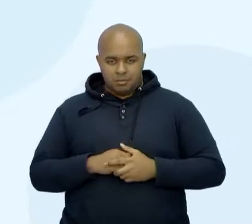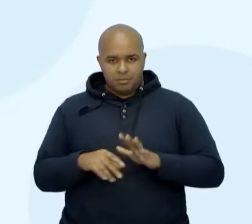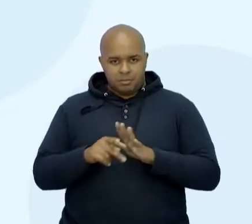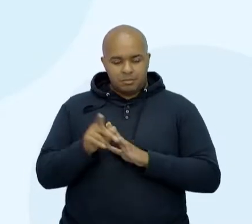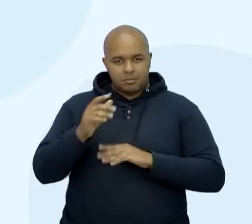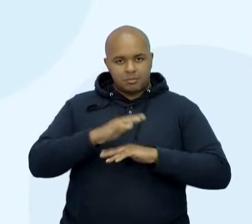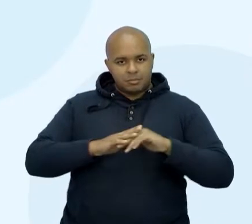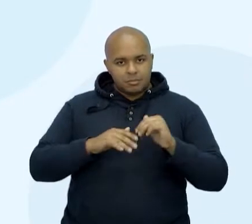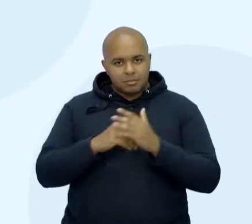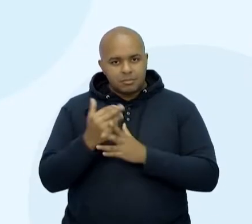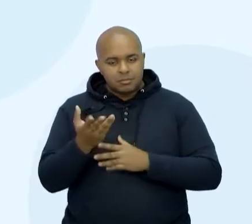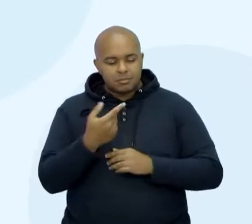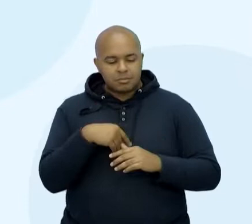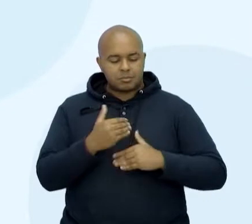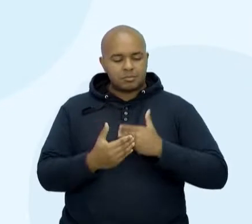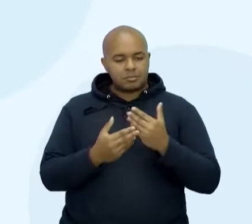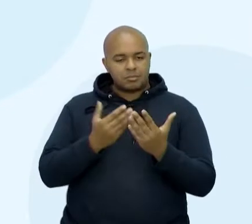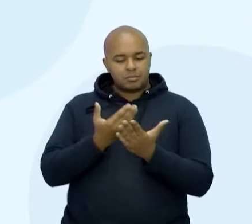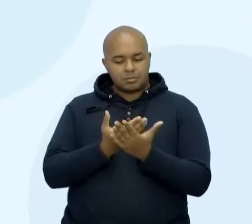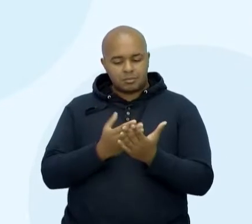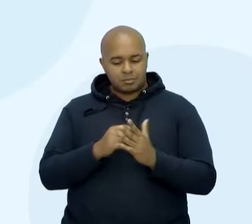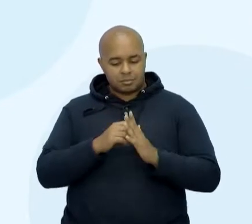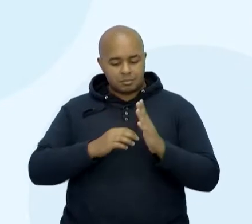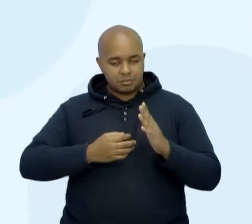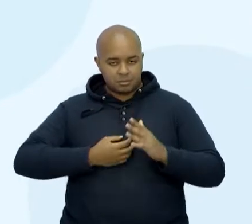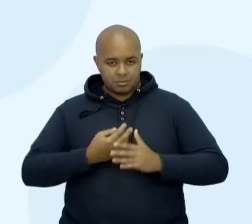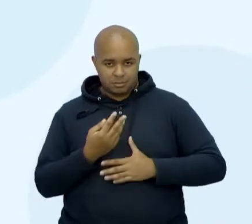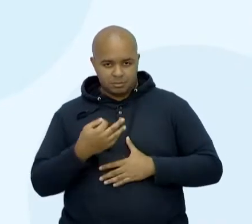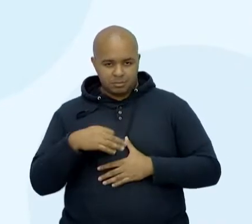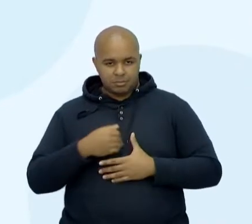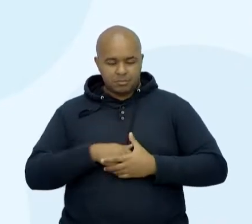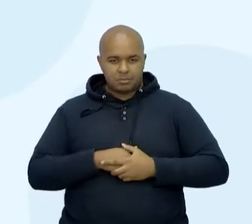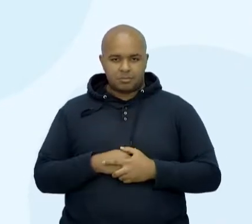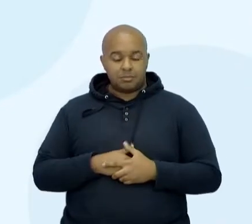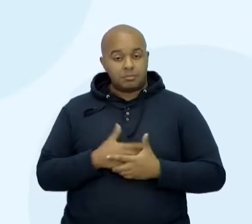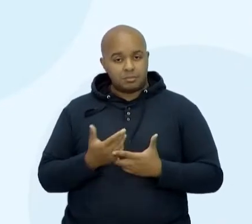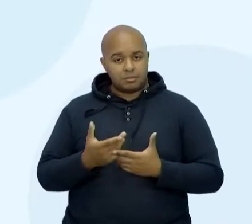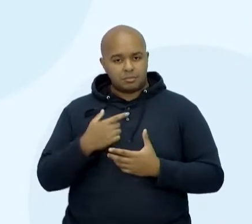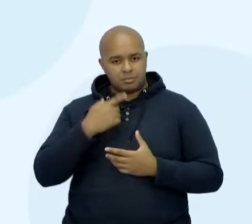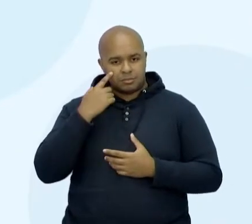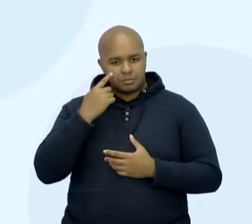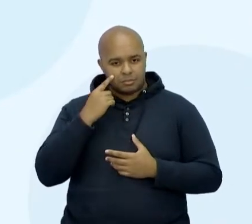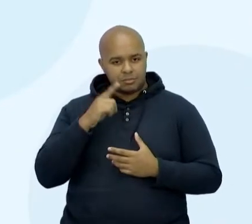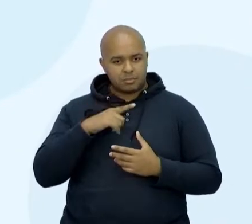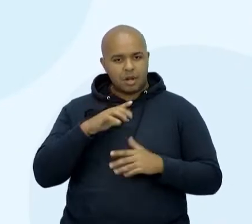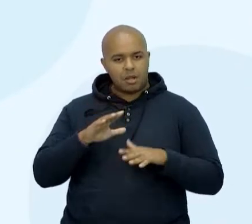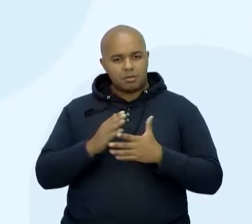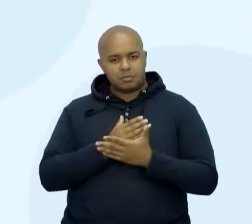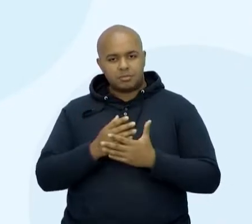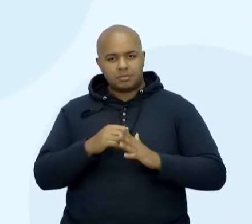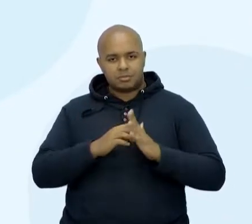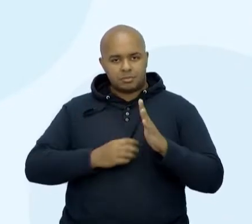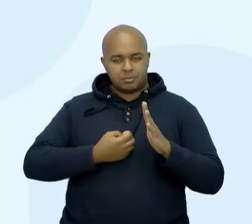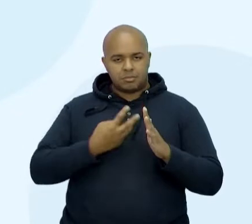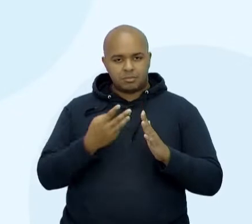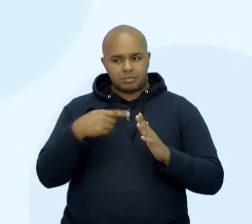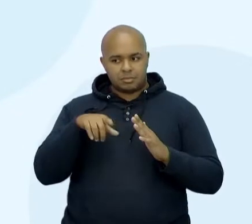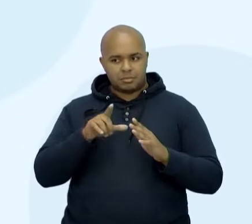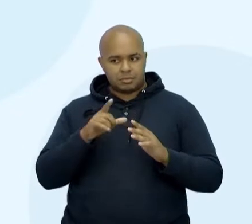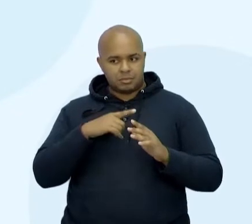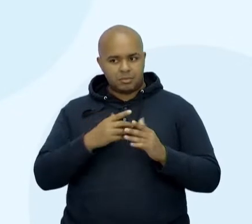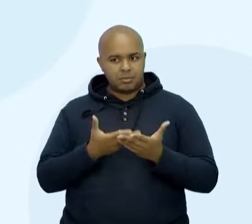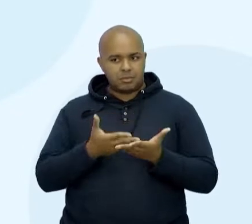para as habilidades que vão ser desenvolvidas aí na atividade 3, tá? Então, vão ter momentos durante a atividade 3 que a gente